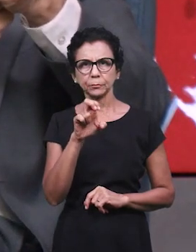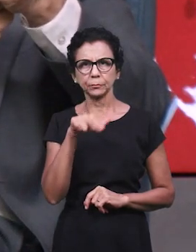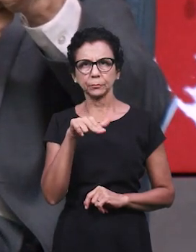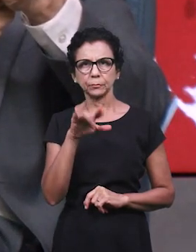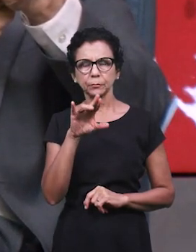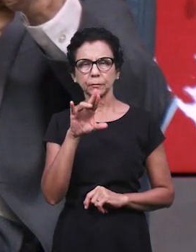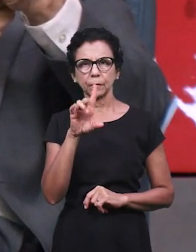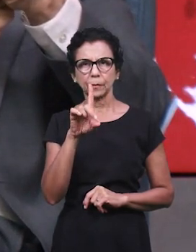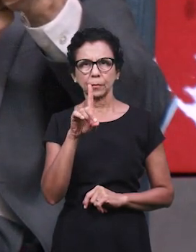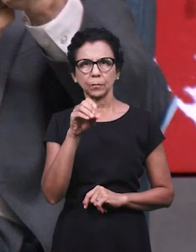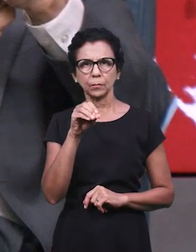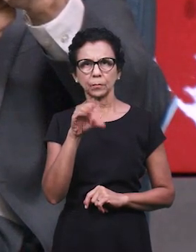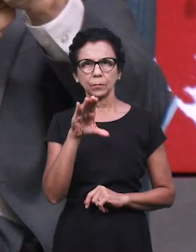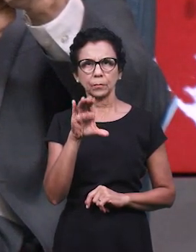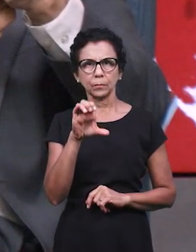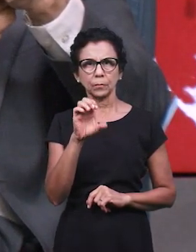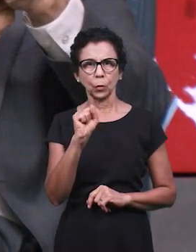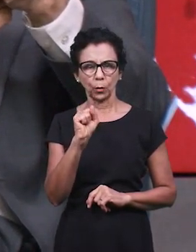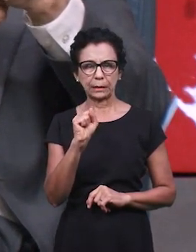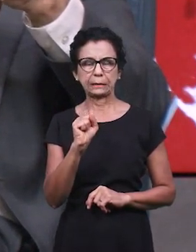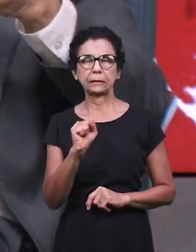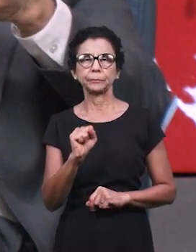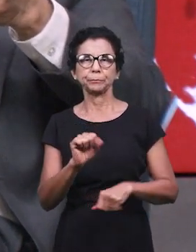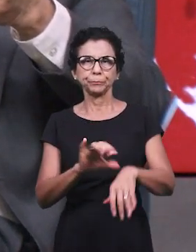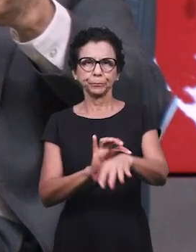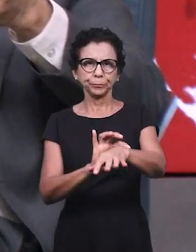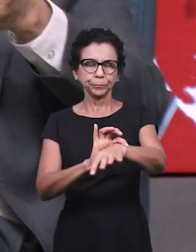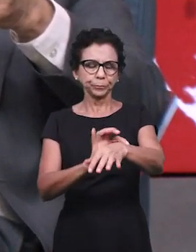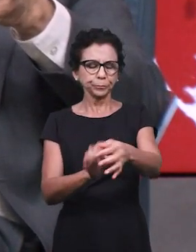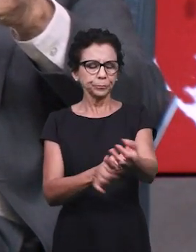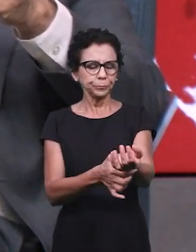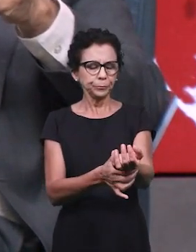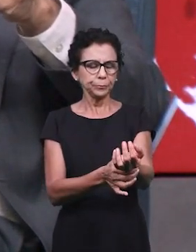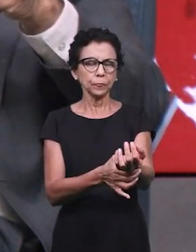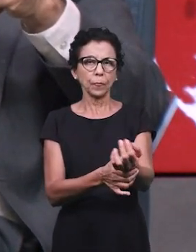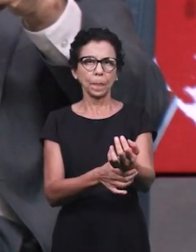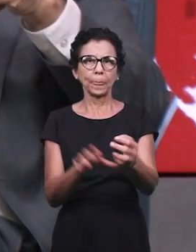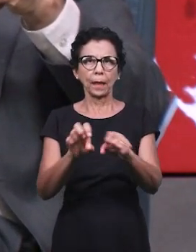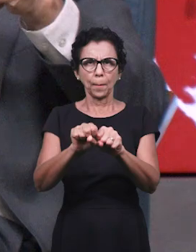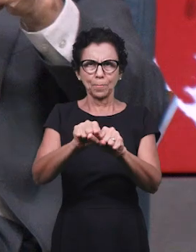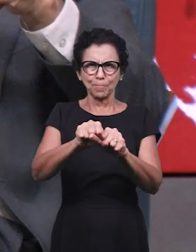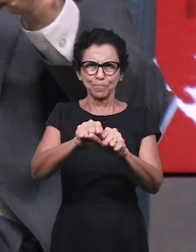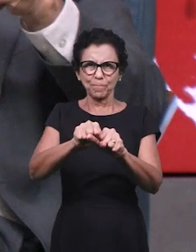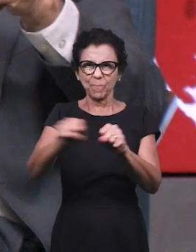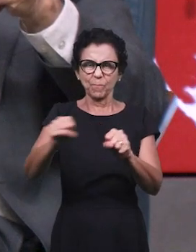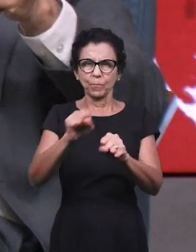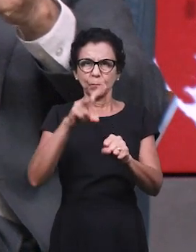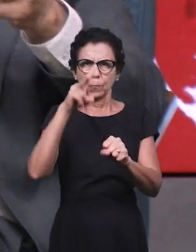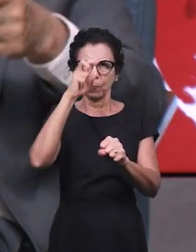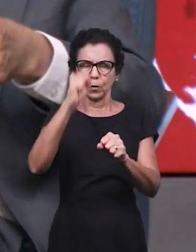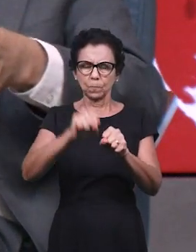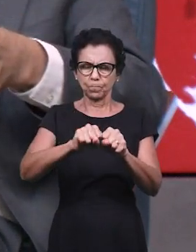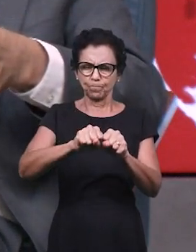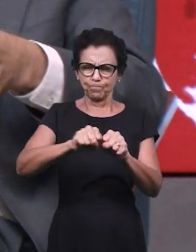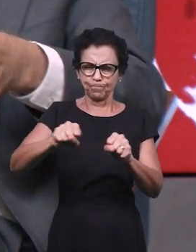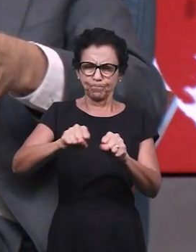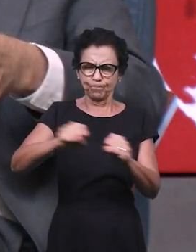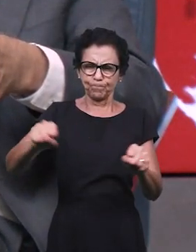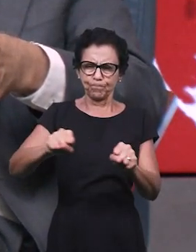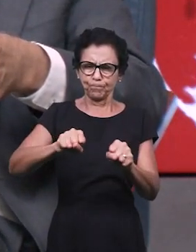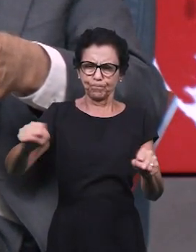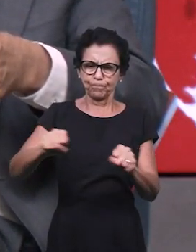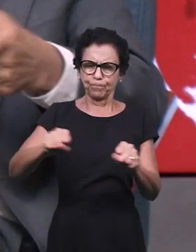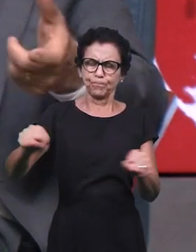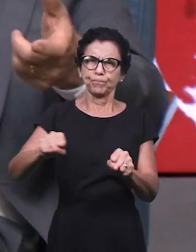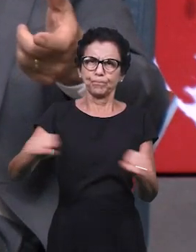aço, você sabia? Você pega uma pessoa que tem 100 quilos e às vezes ele tem uma perna